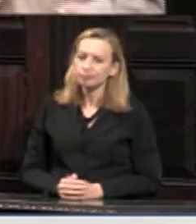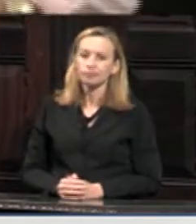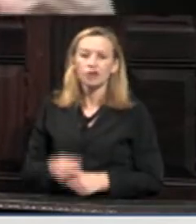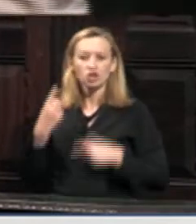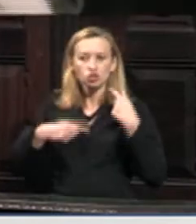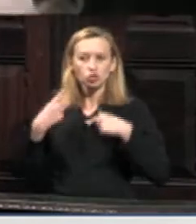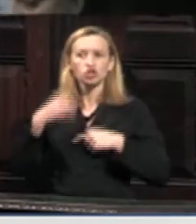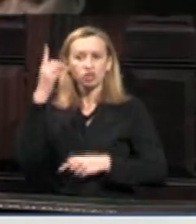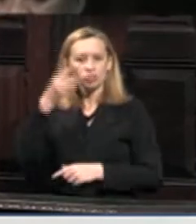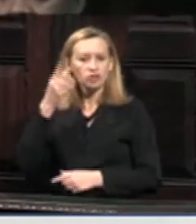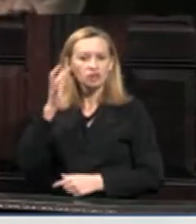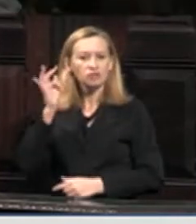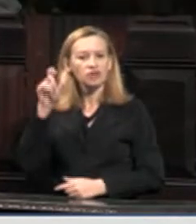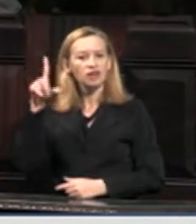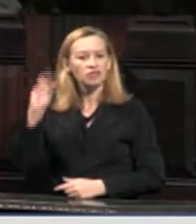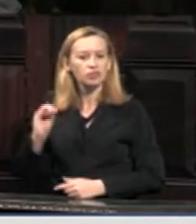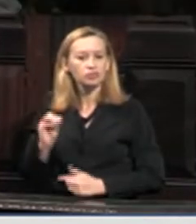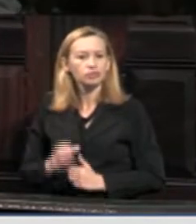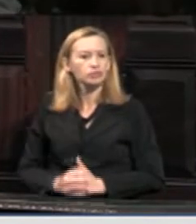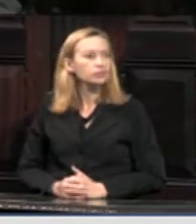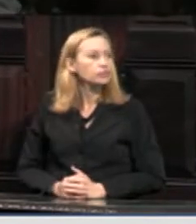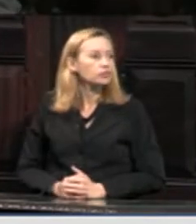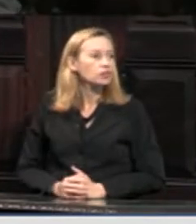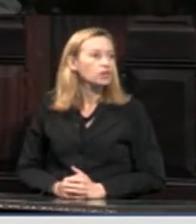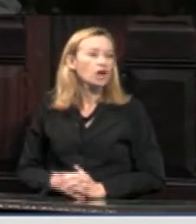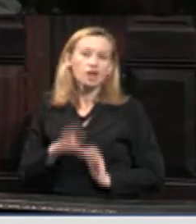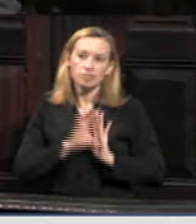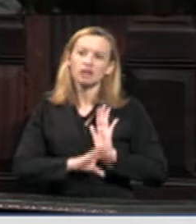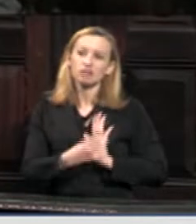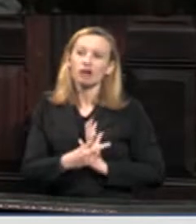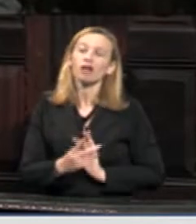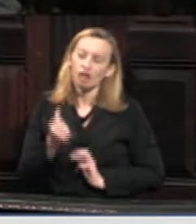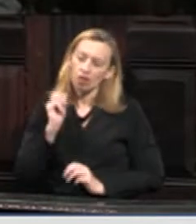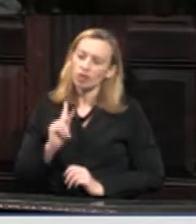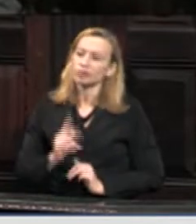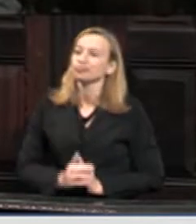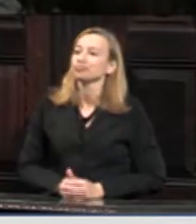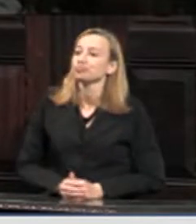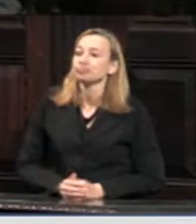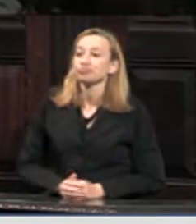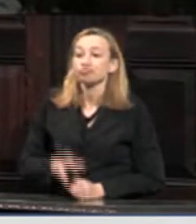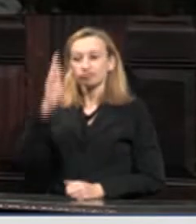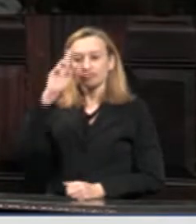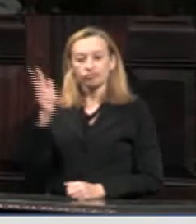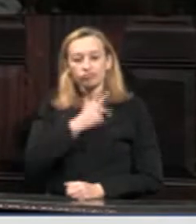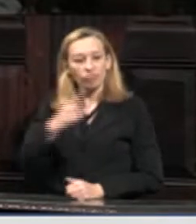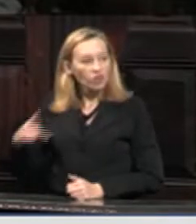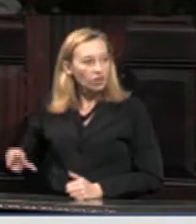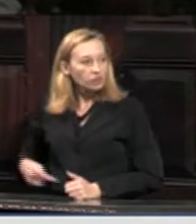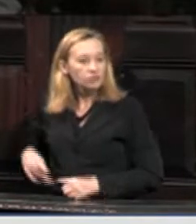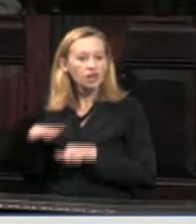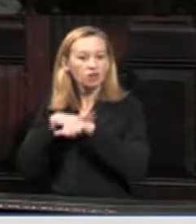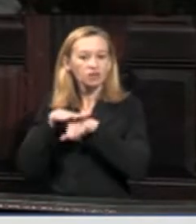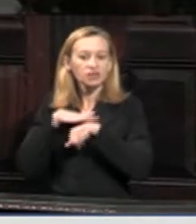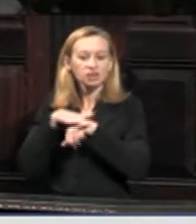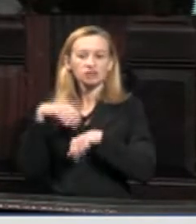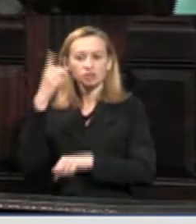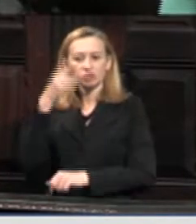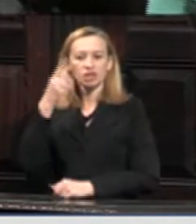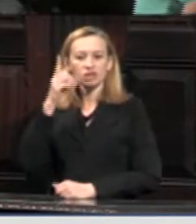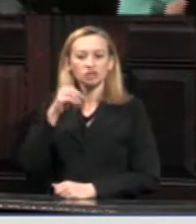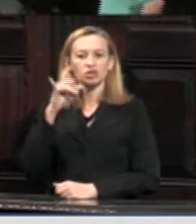Flávio Serafini. As emendas são de senhor presidente, eu estou conversando com o deputado Dionísio